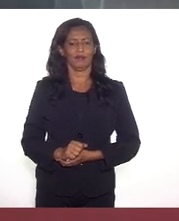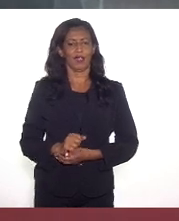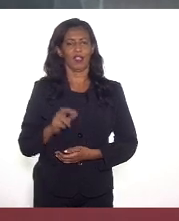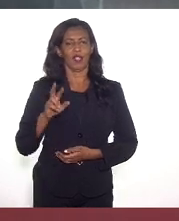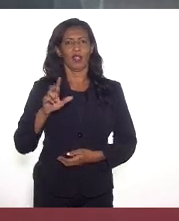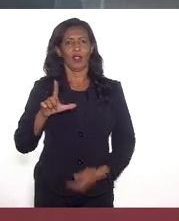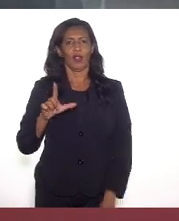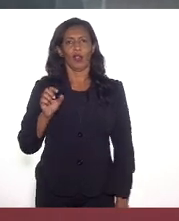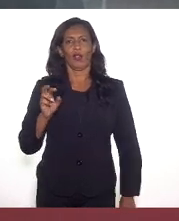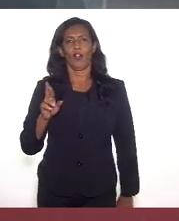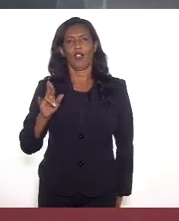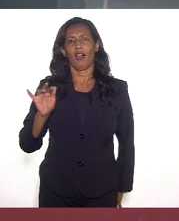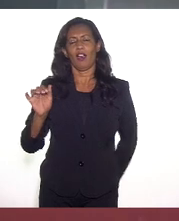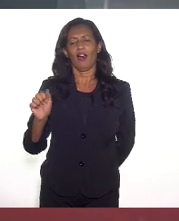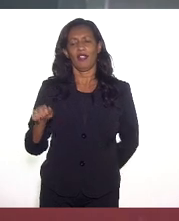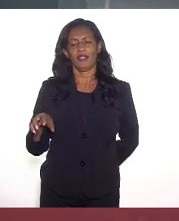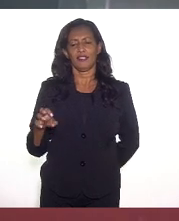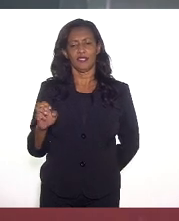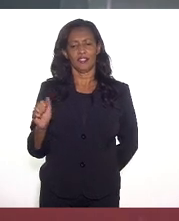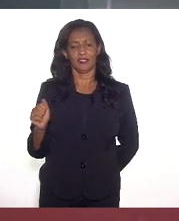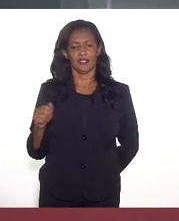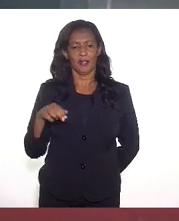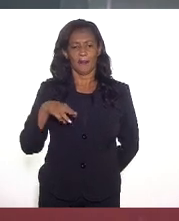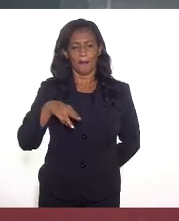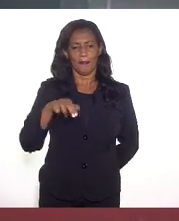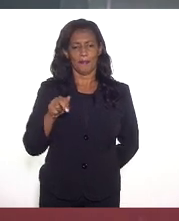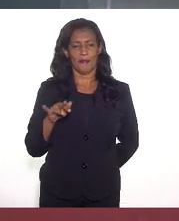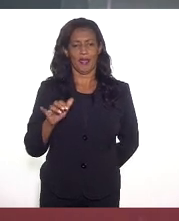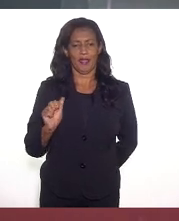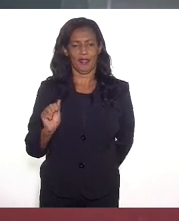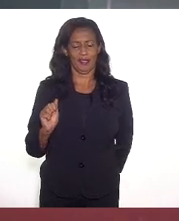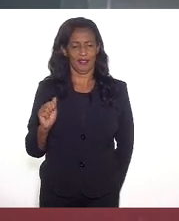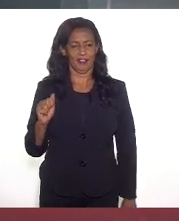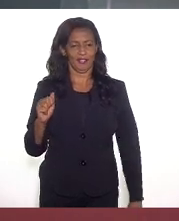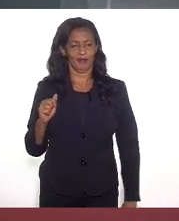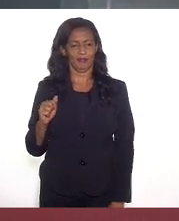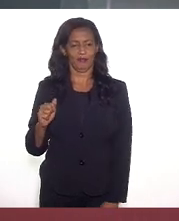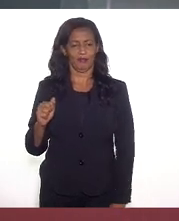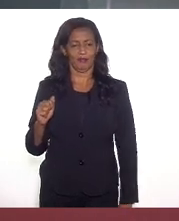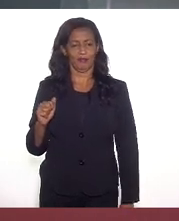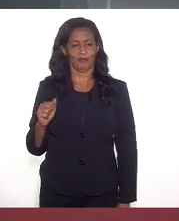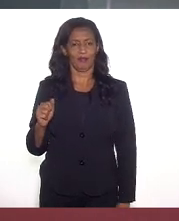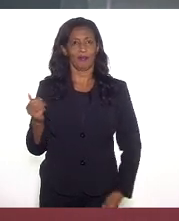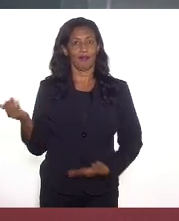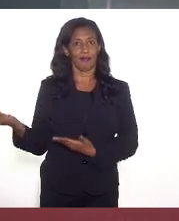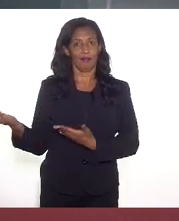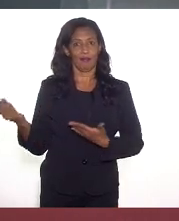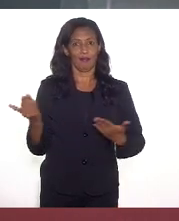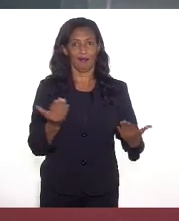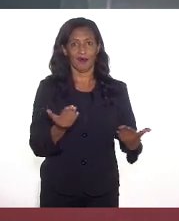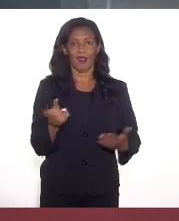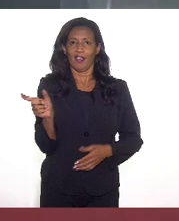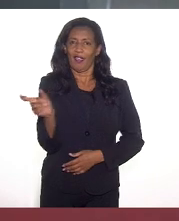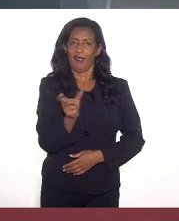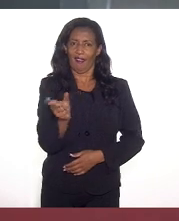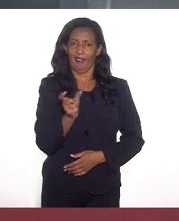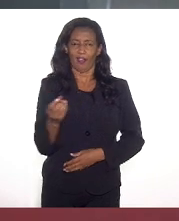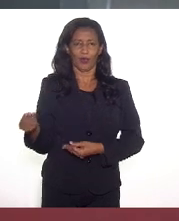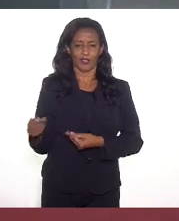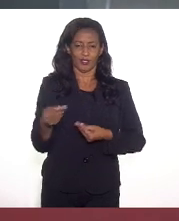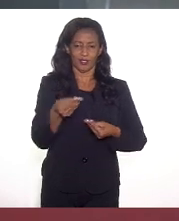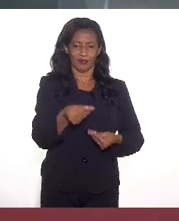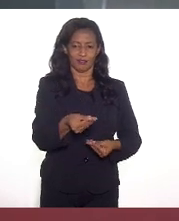Lohane Cosme, Maria Regilane Alves, Braz, para receberem os devidos cartões.